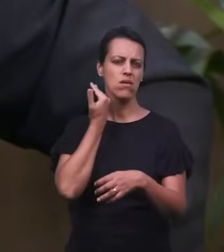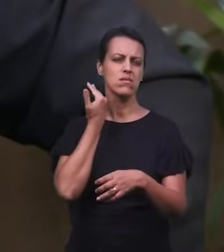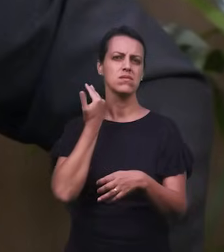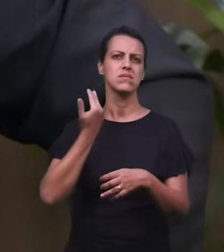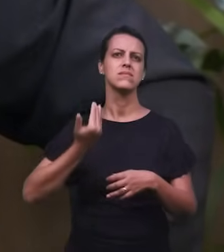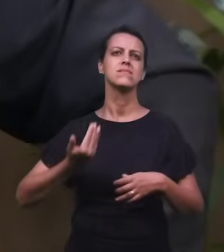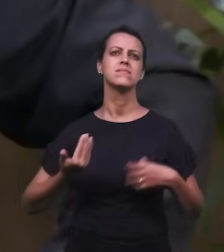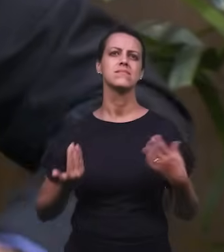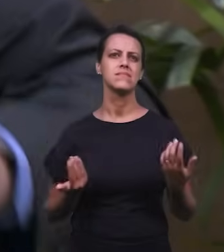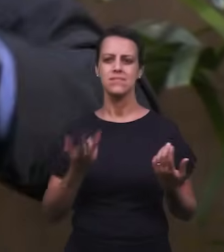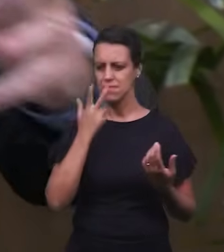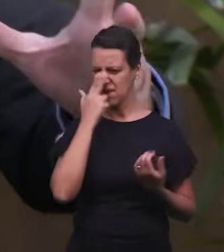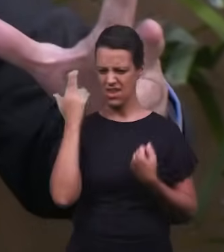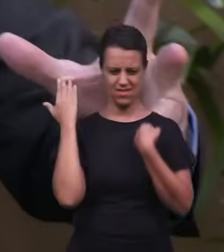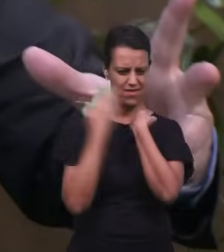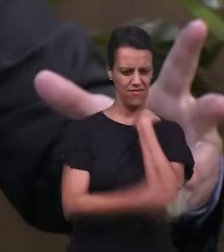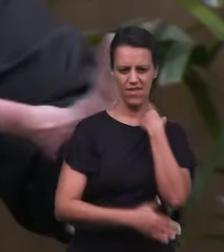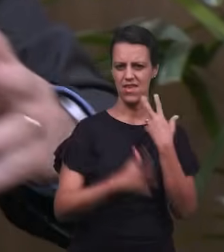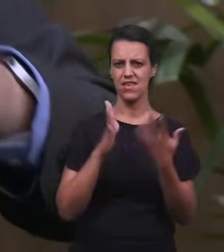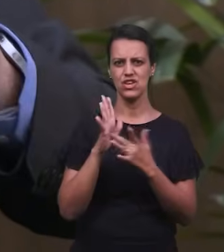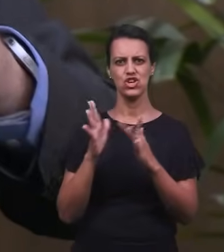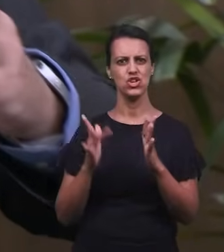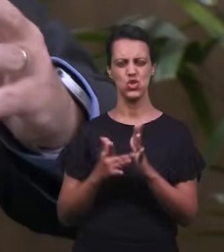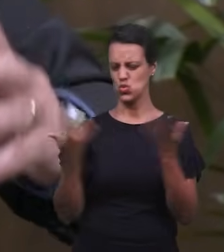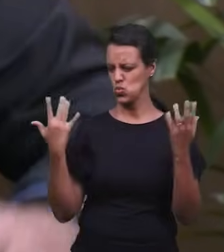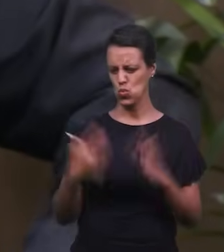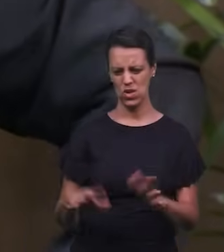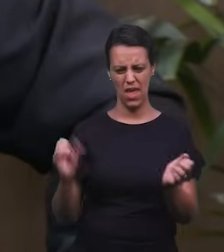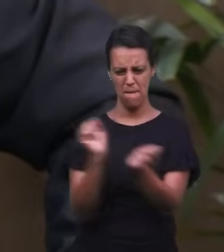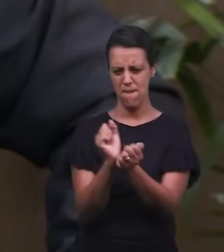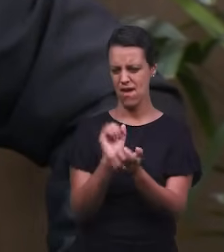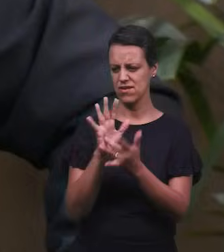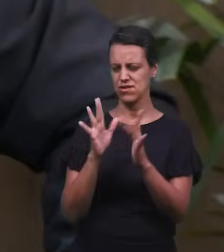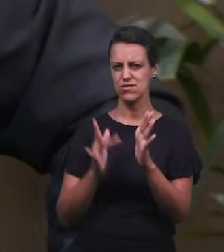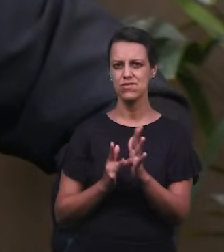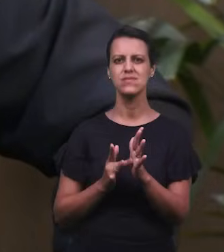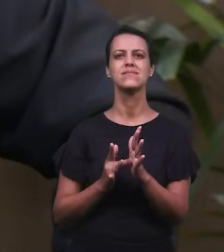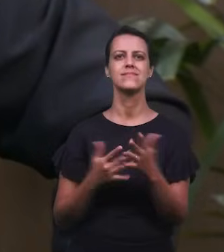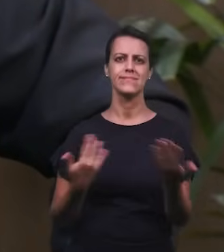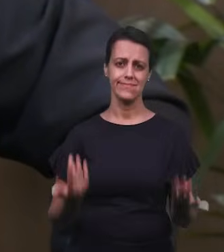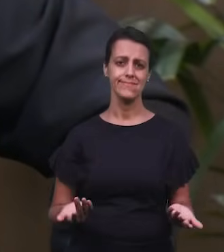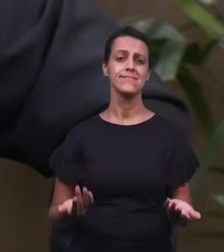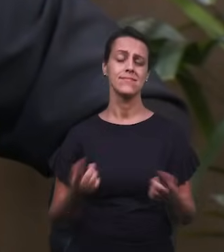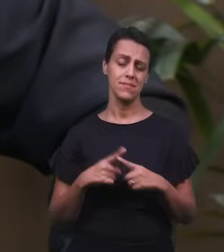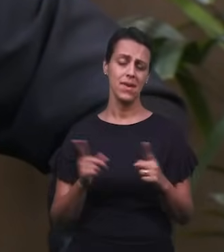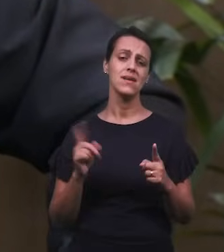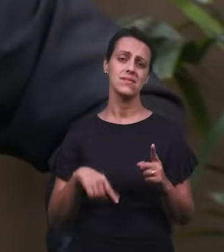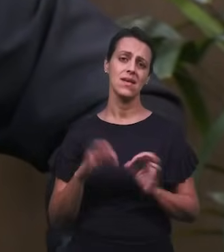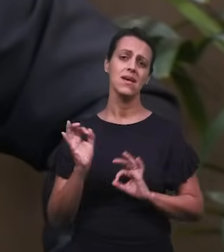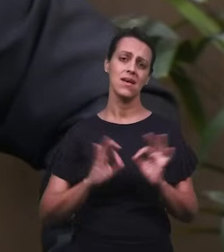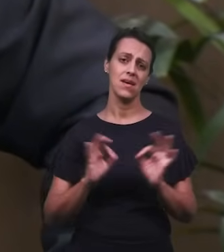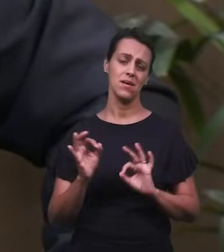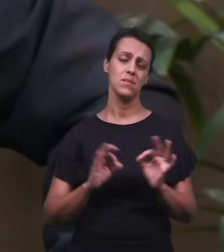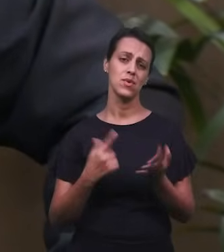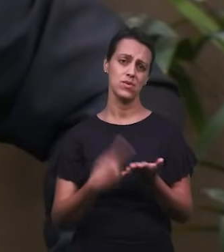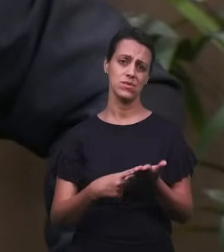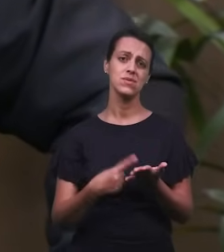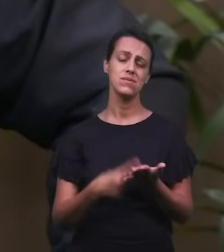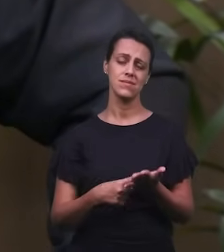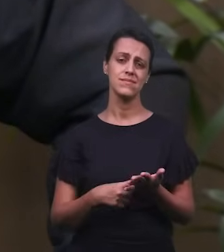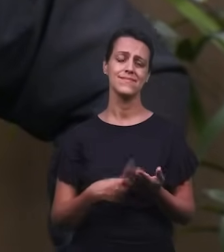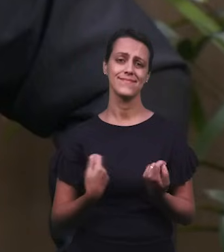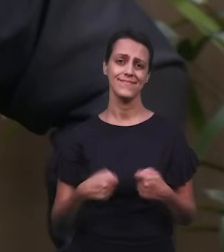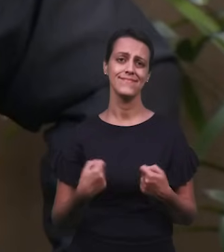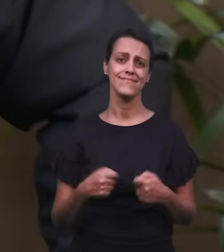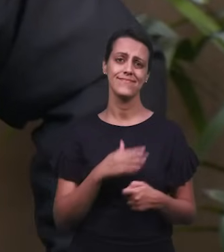Tentando talvez ele defender, não querendo que Jesus fosse preso e tudo, mas fazia parte do projeto de Deus que o Senhor iria morrer por nós, né? E ele